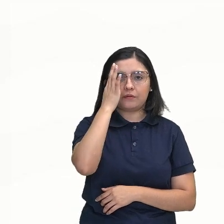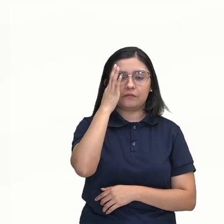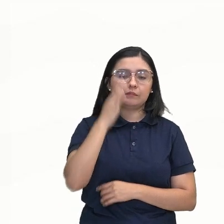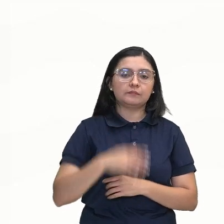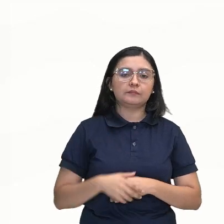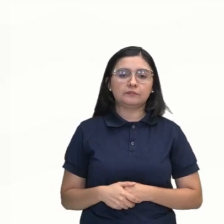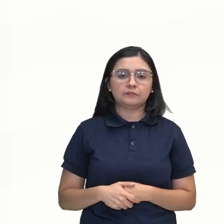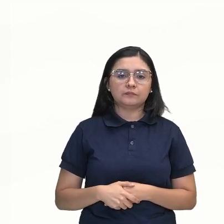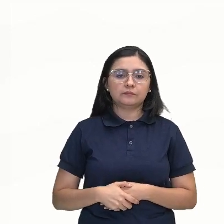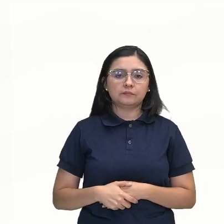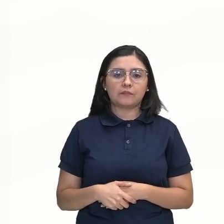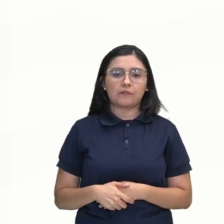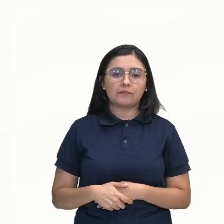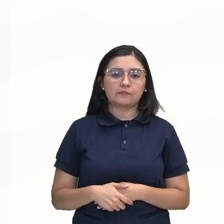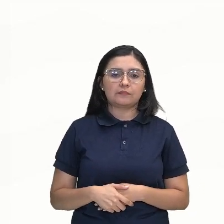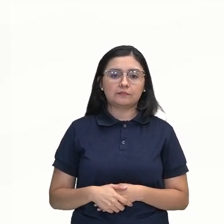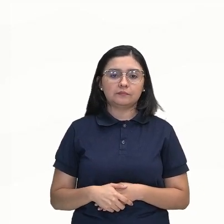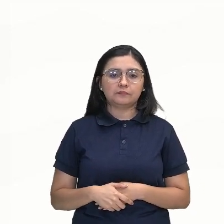ok?